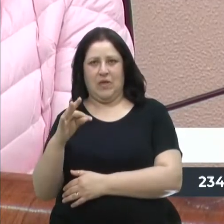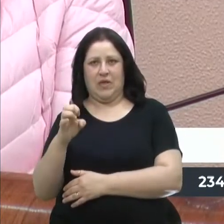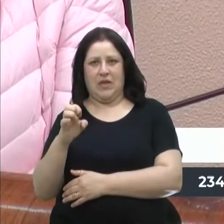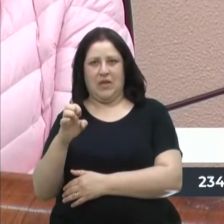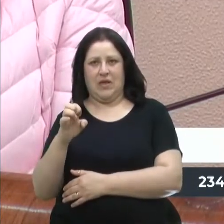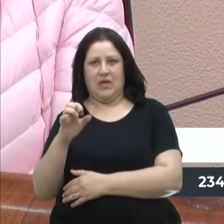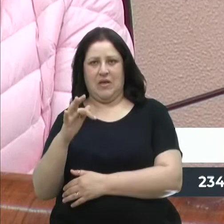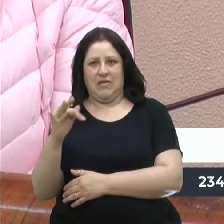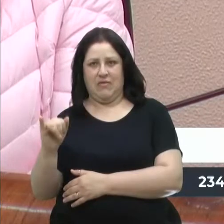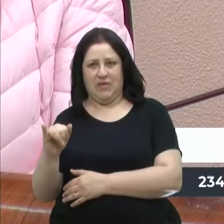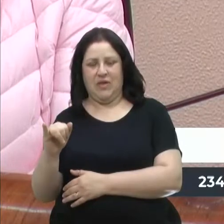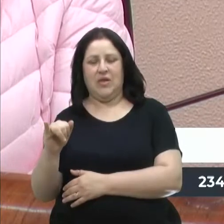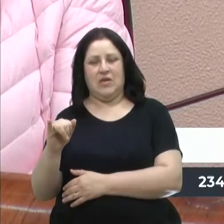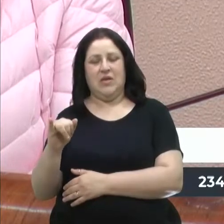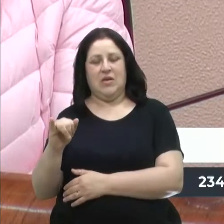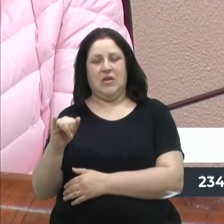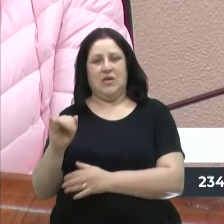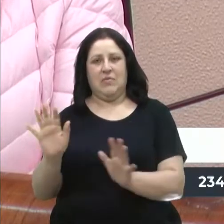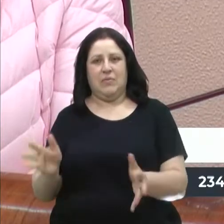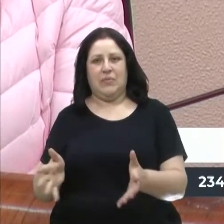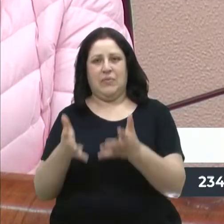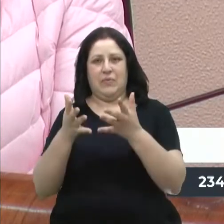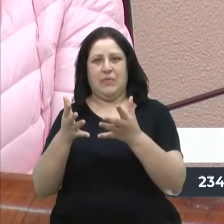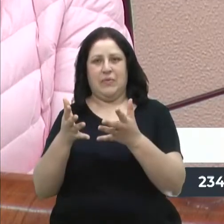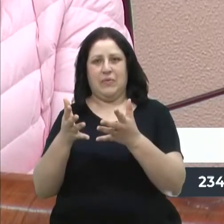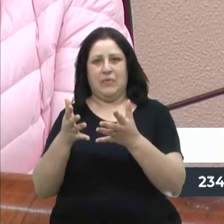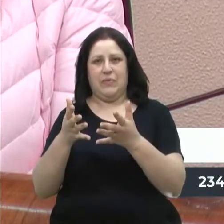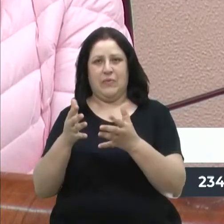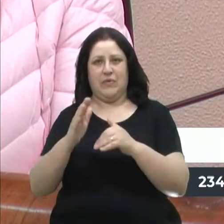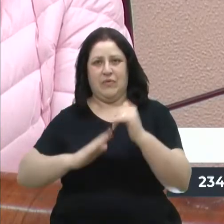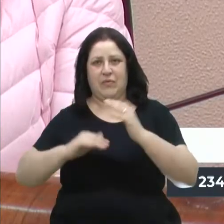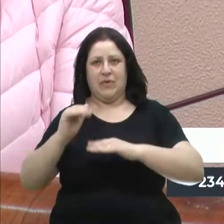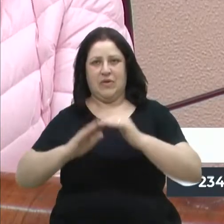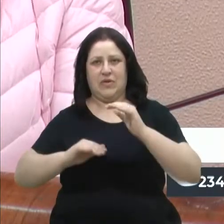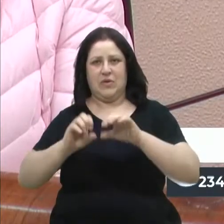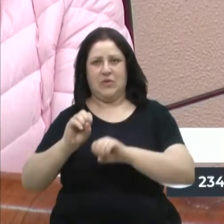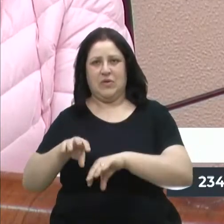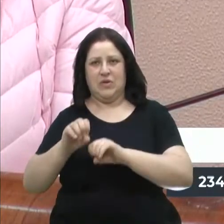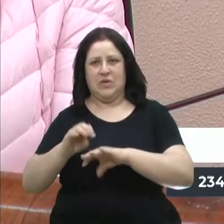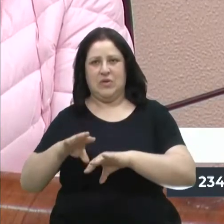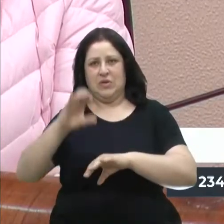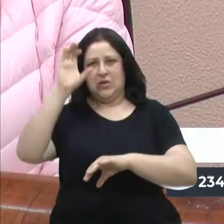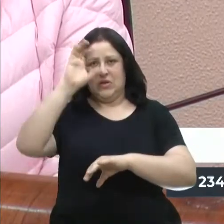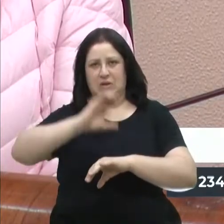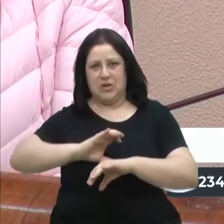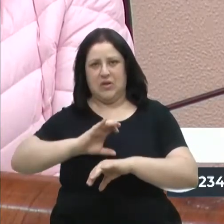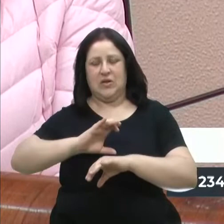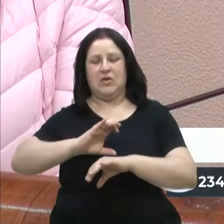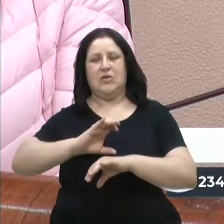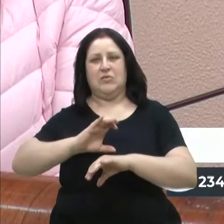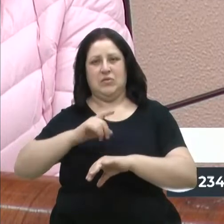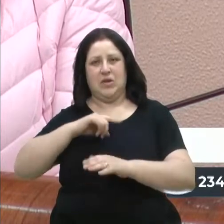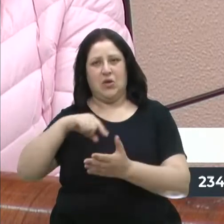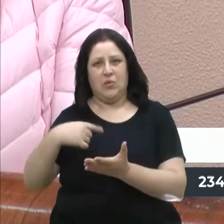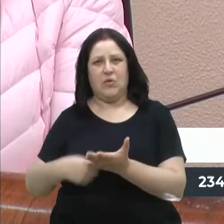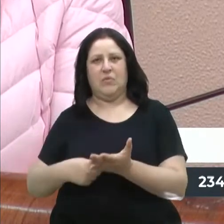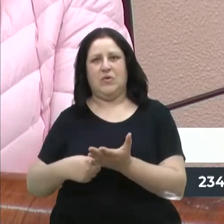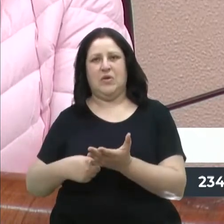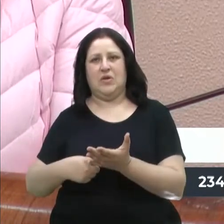de cidadãos comprometidos com uma sociedade mais justa igualitária ao longo de 50 anos de história